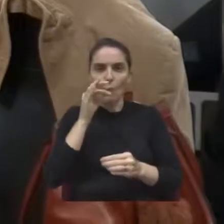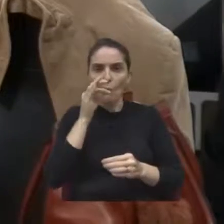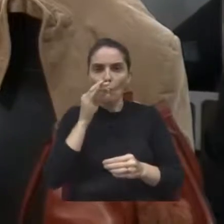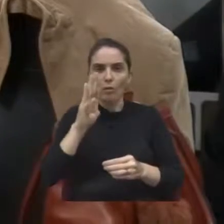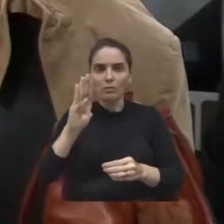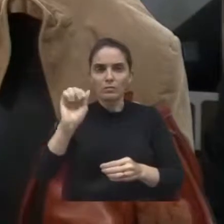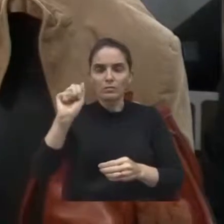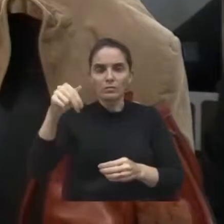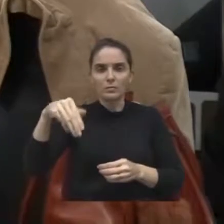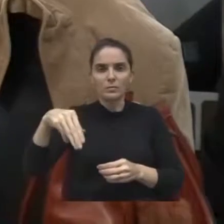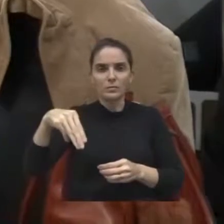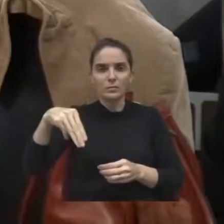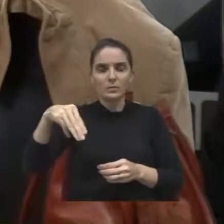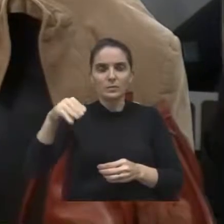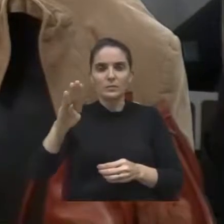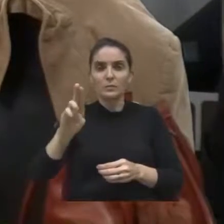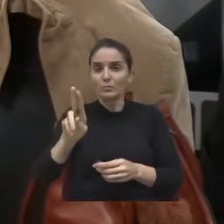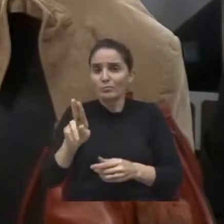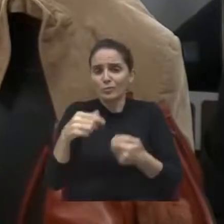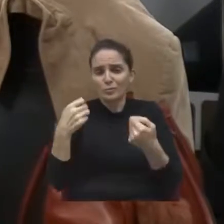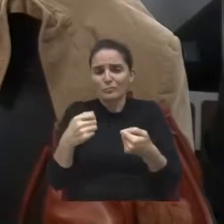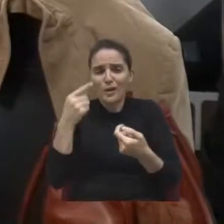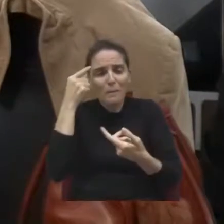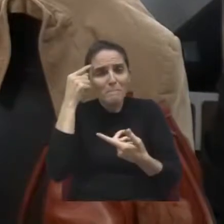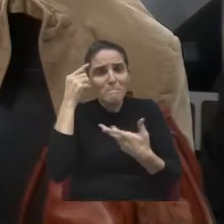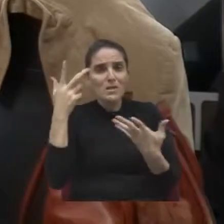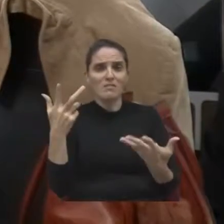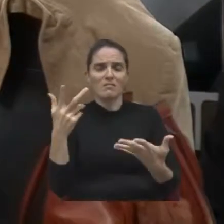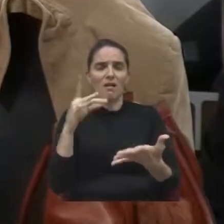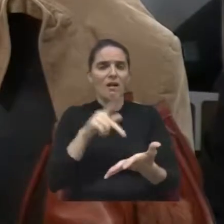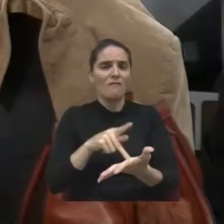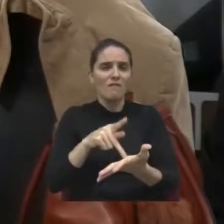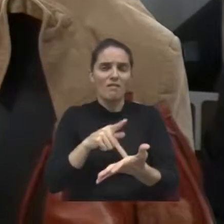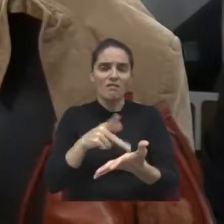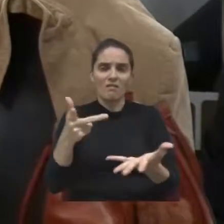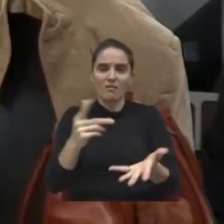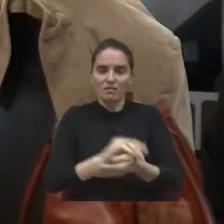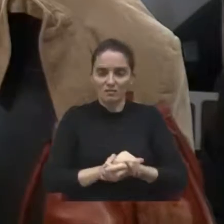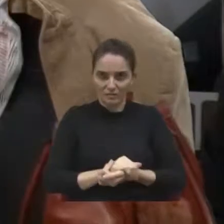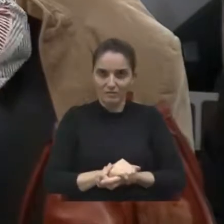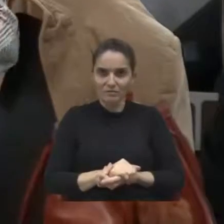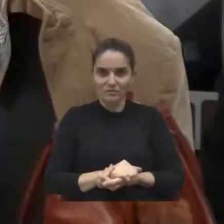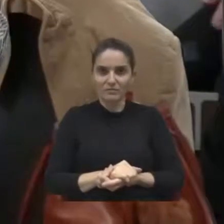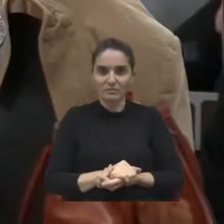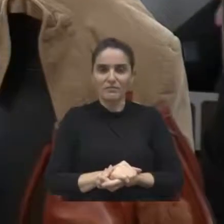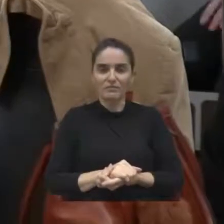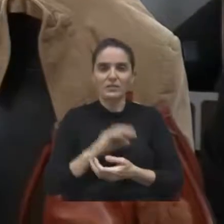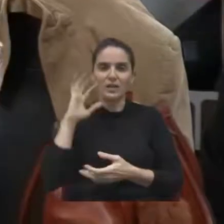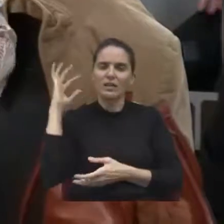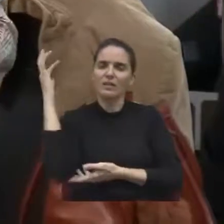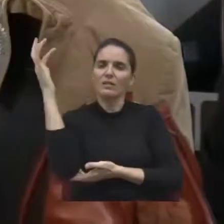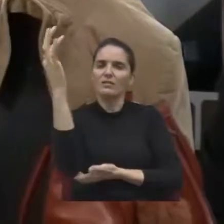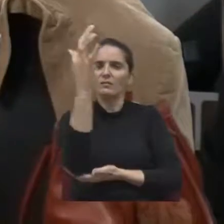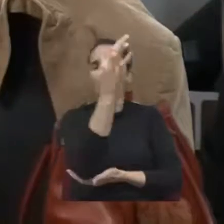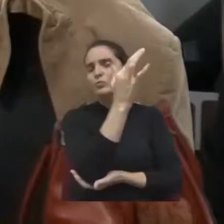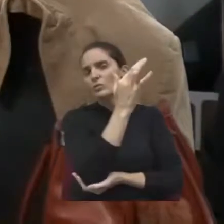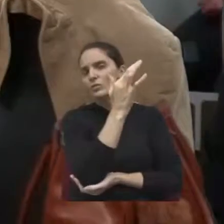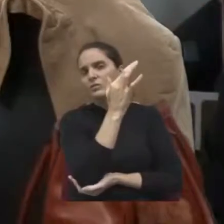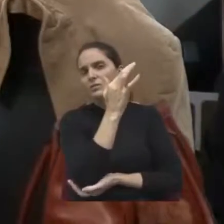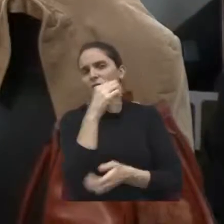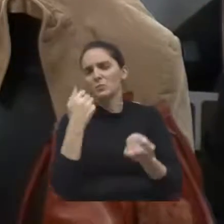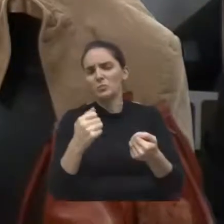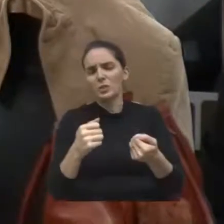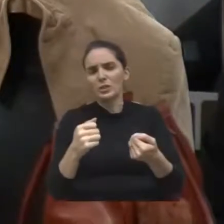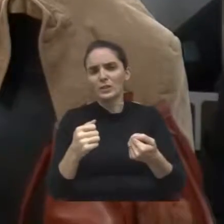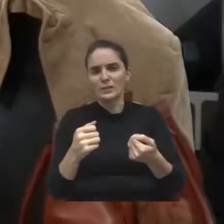dizer, nós precisamos pensar realmente nessa questão do ecossistema, na sustentabilidade, nós precisamos pensar